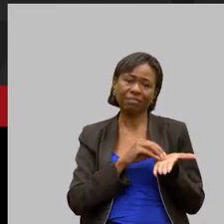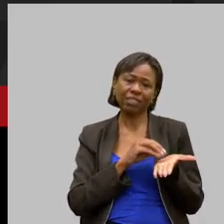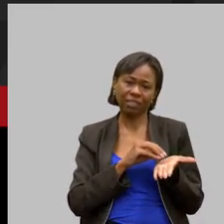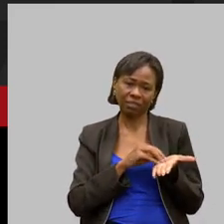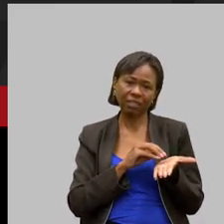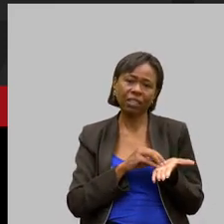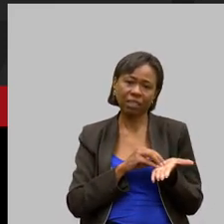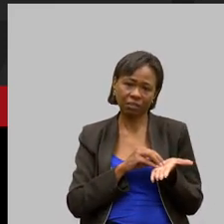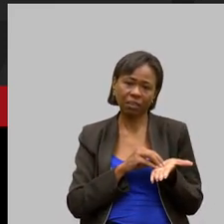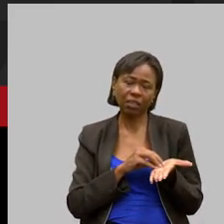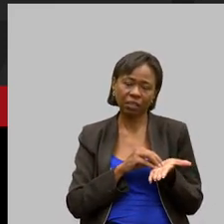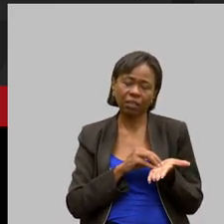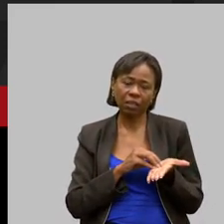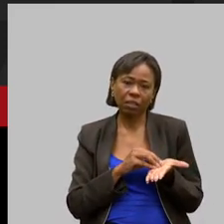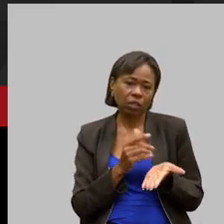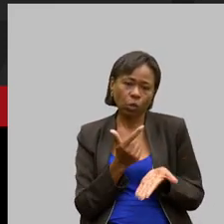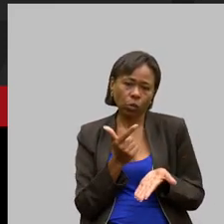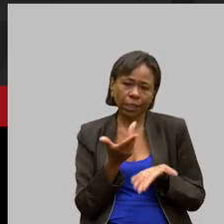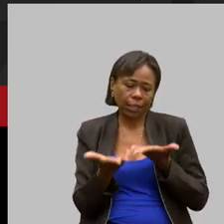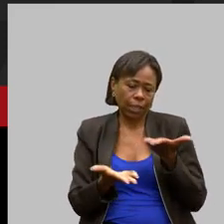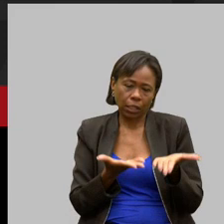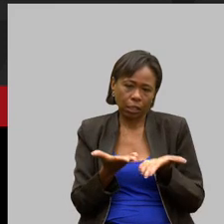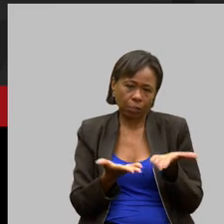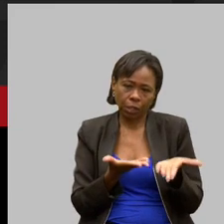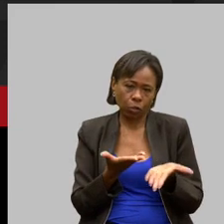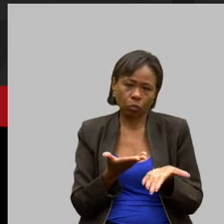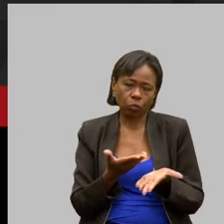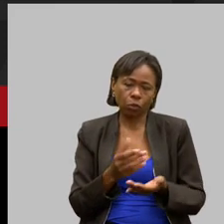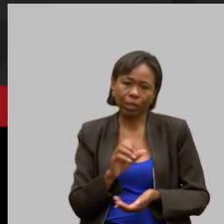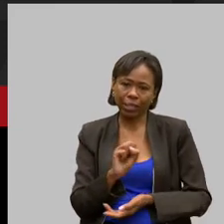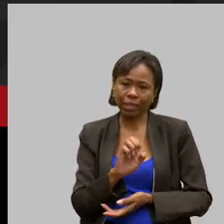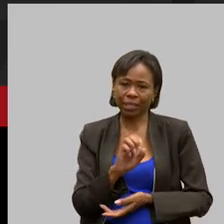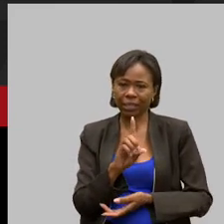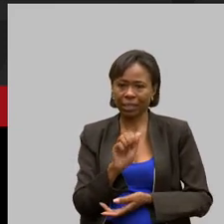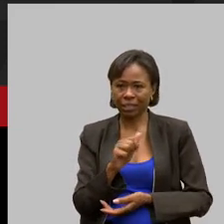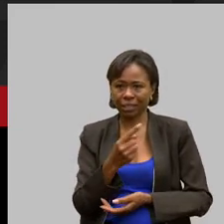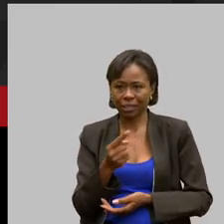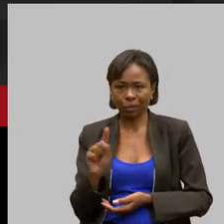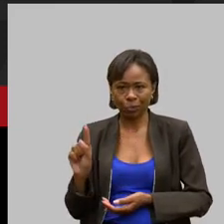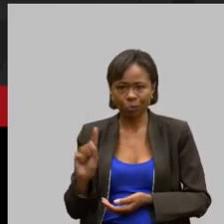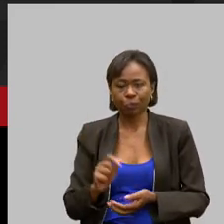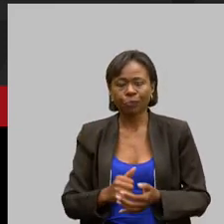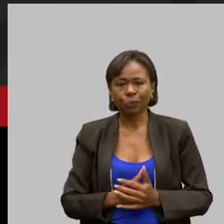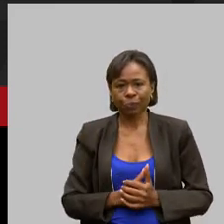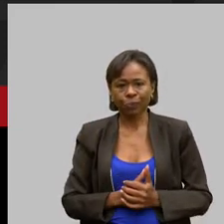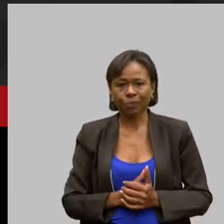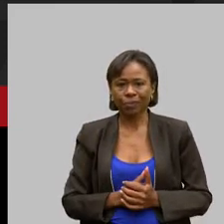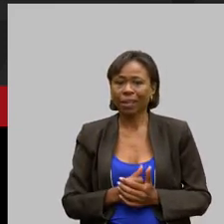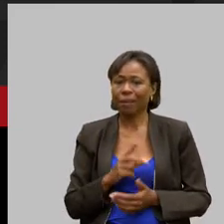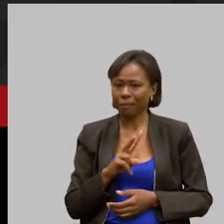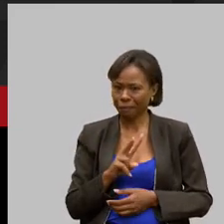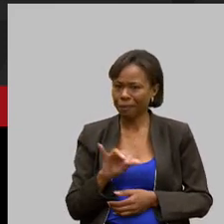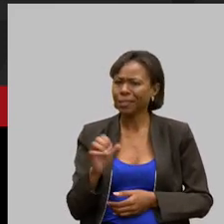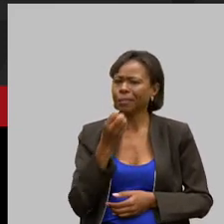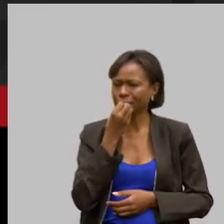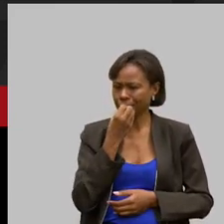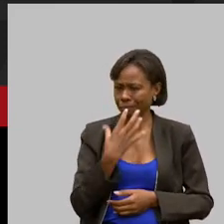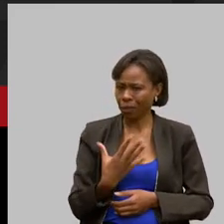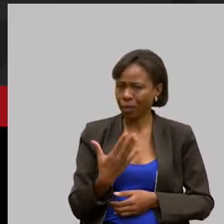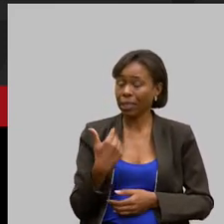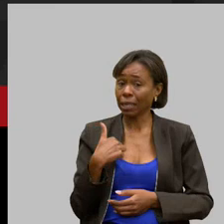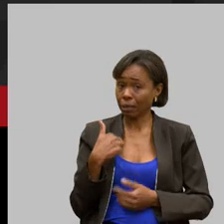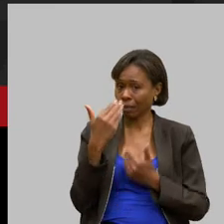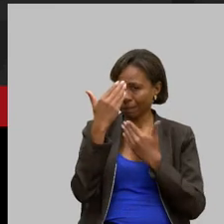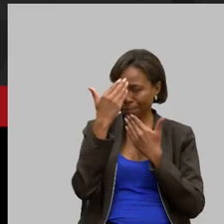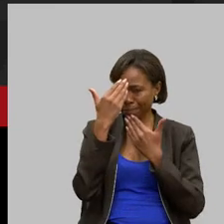uma carência que a gente tinha de atendimentos Então vai ser muito bom mais umé agradeço aqui